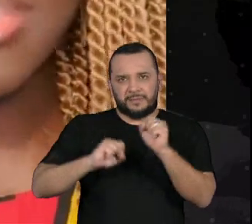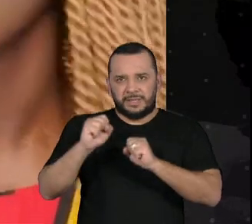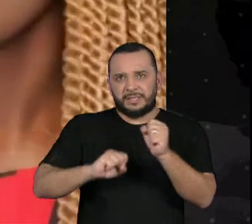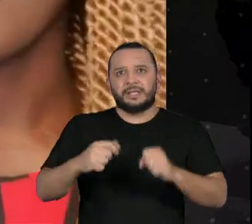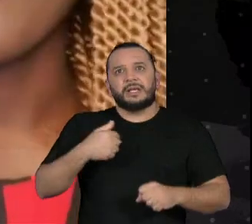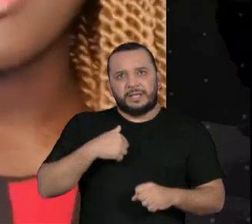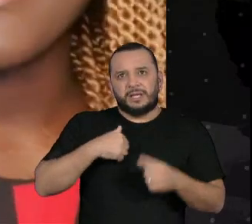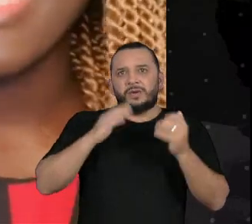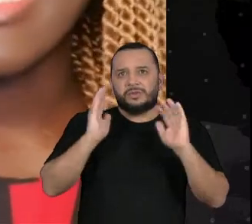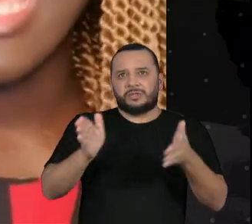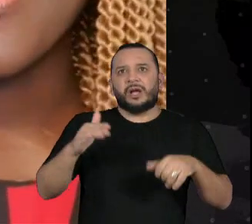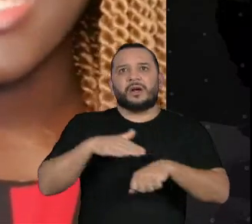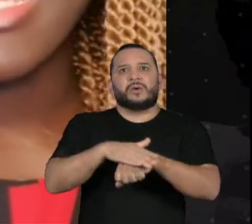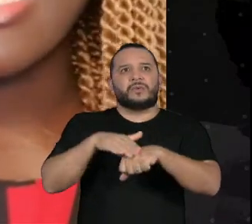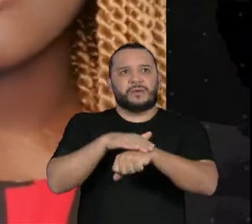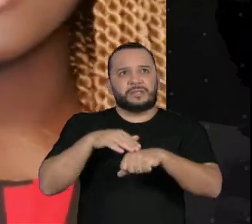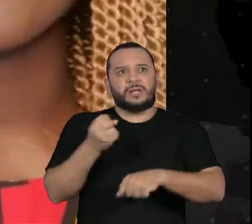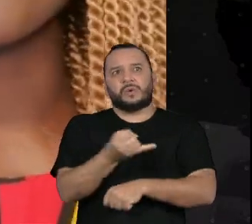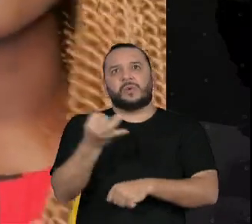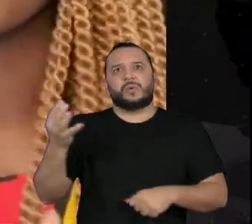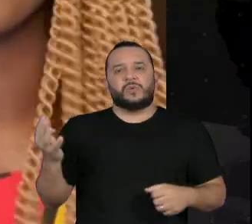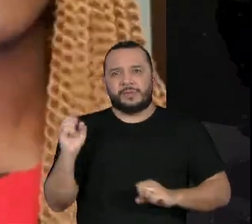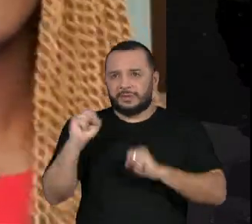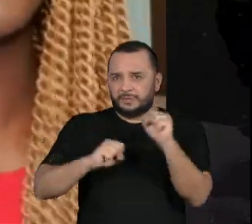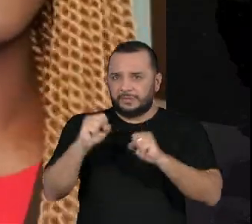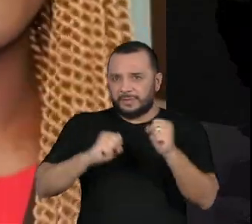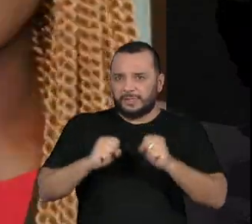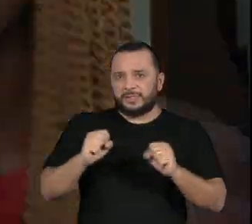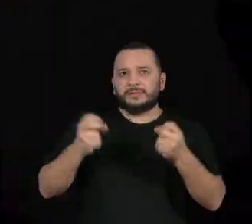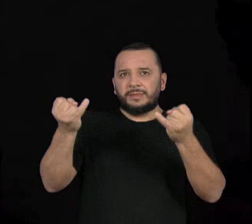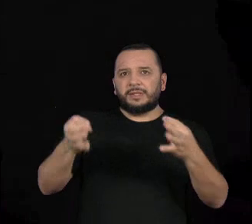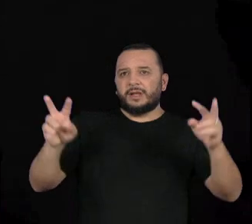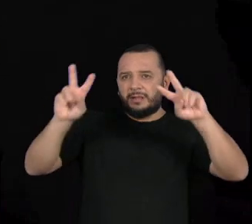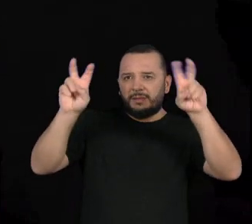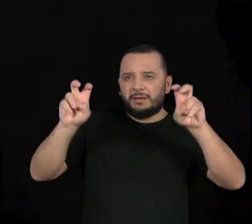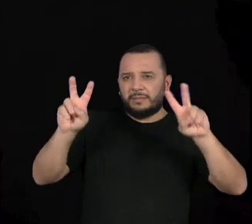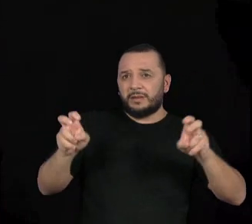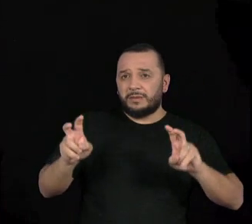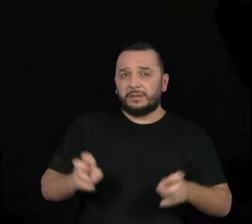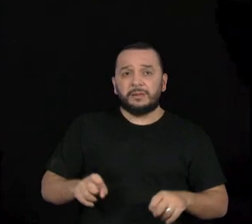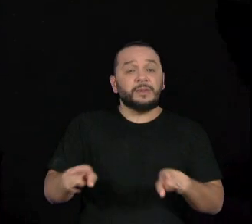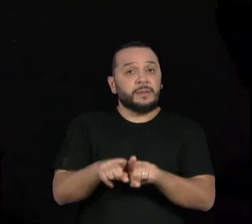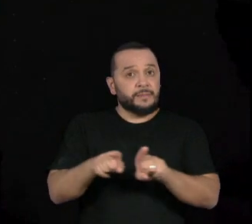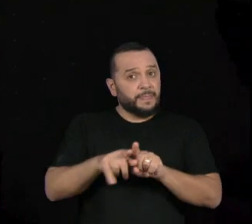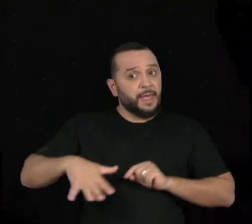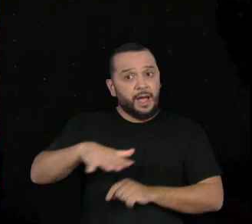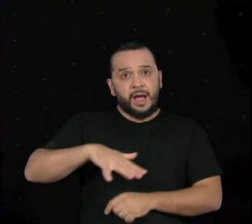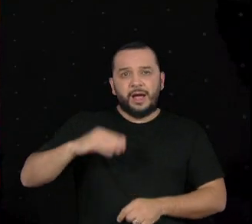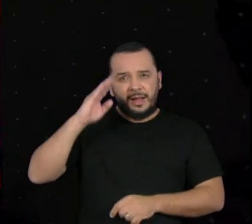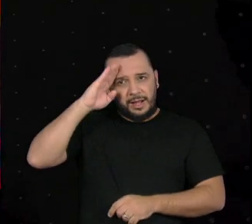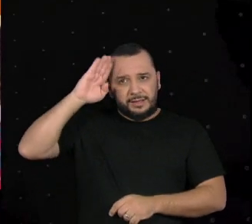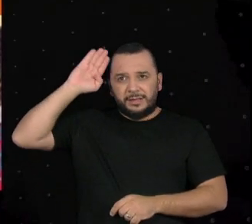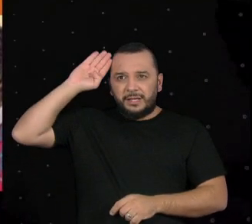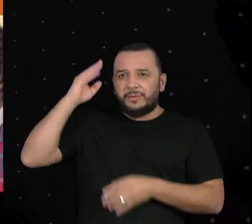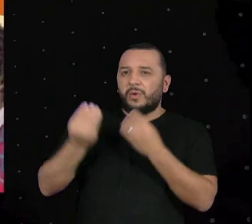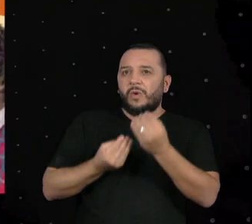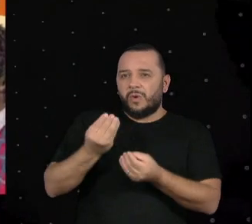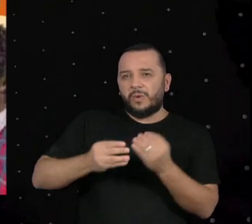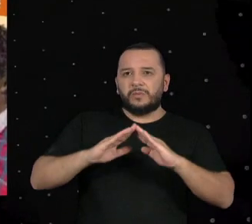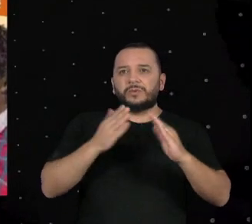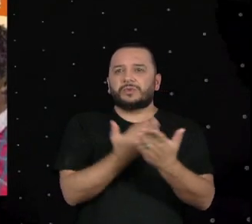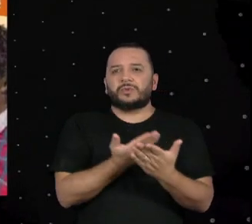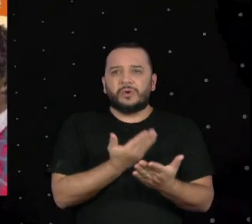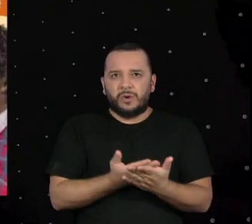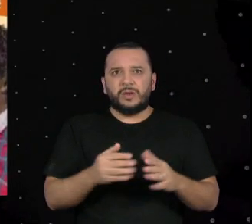de conversar com algumas empresas sobre essas questões. E através do meio acadêmico, através de escolas e projetos